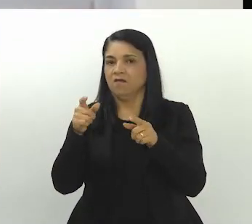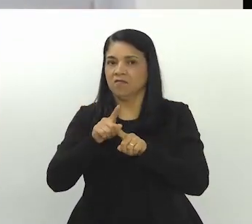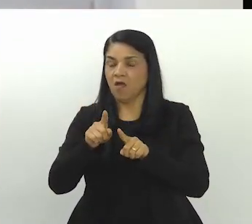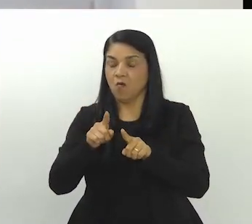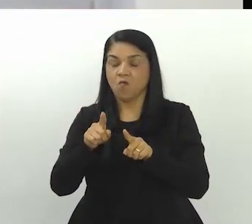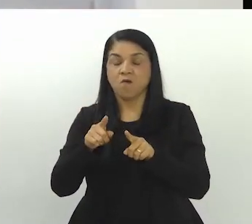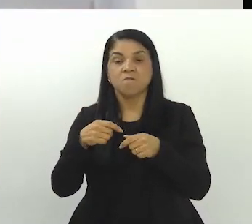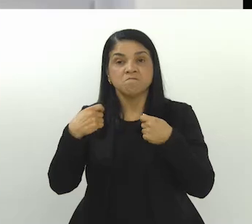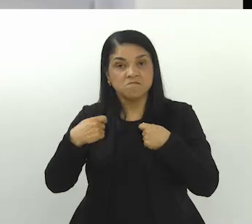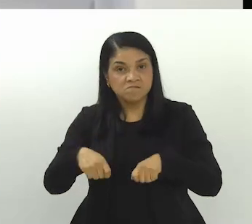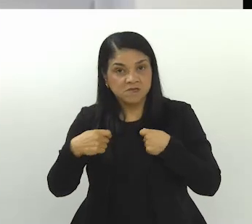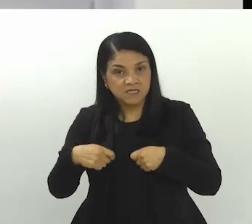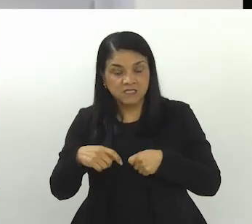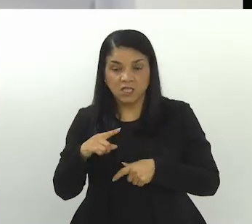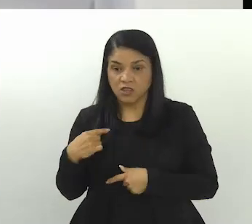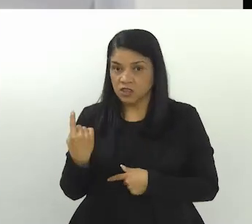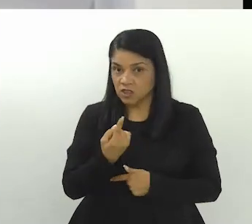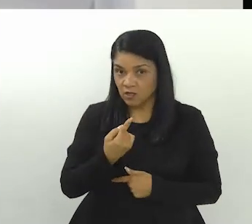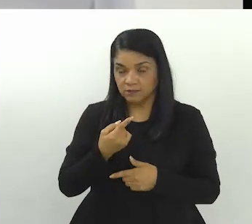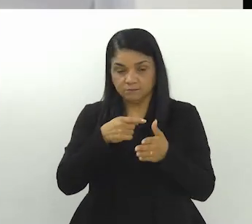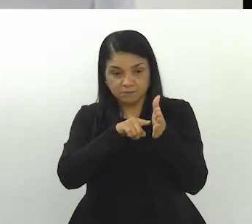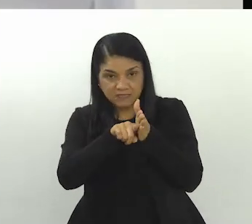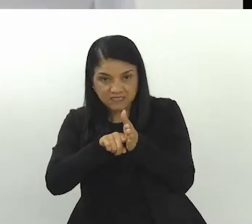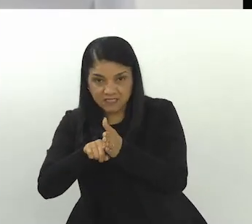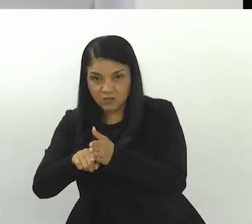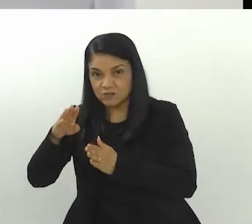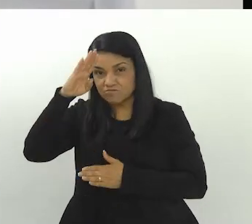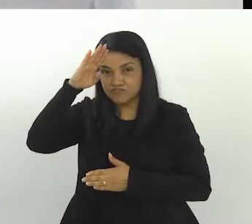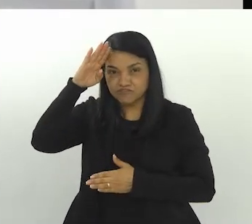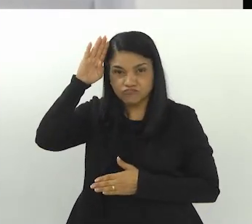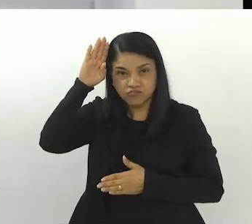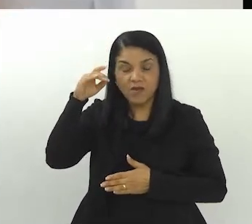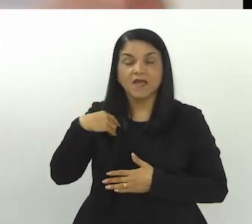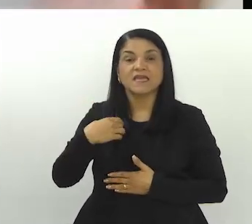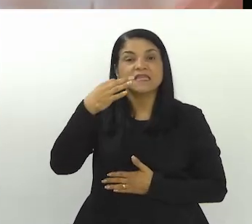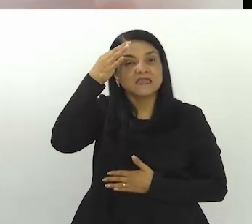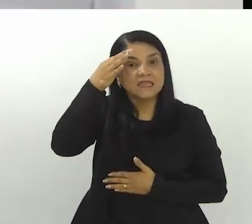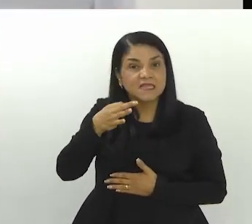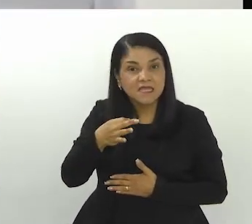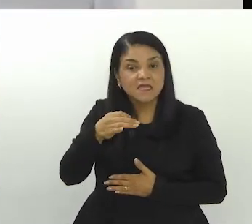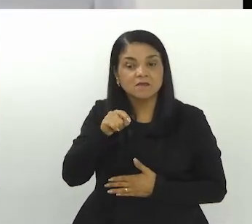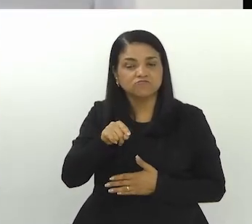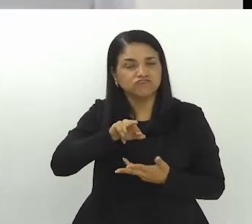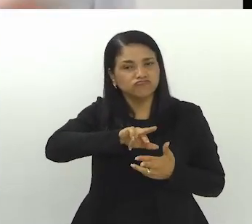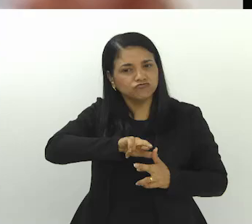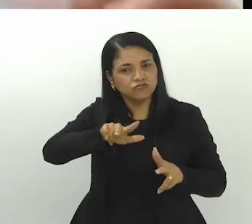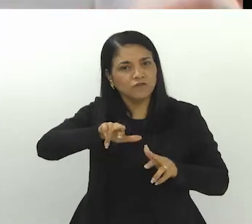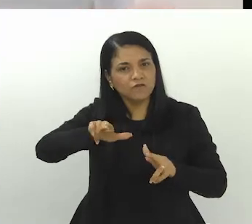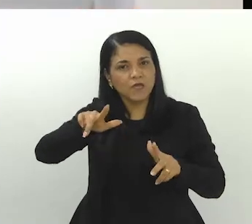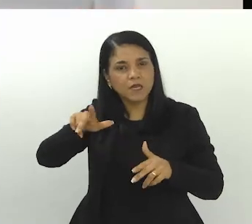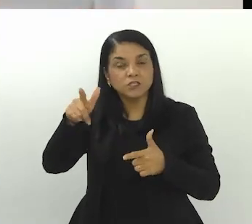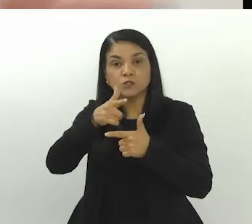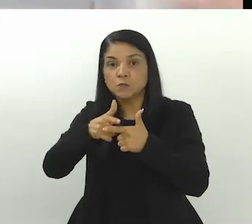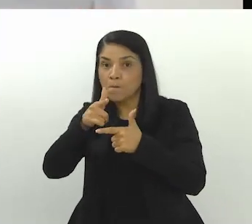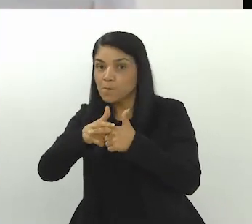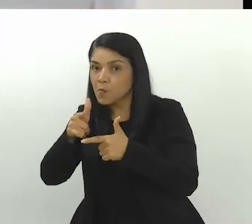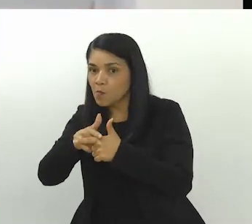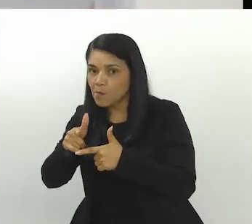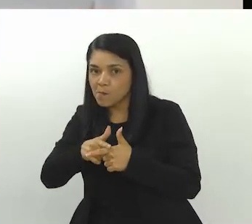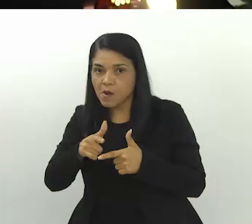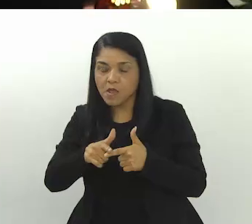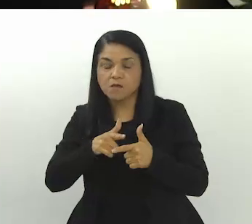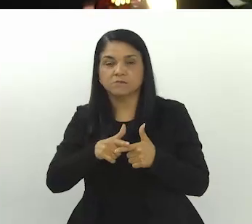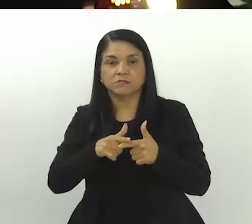eu acho que cabe à academia, cabe a nós pesquisadores buscar compreender, né, os diferentes fatores que